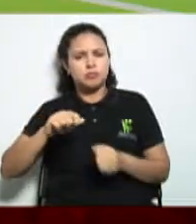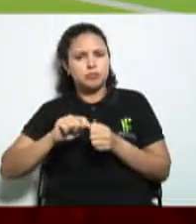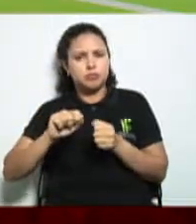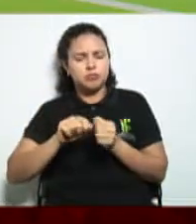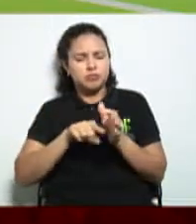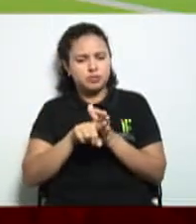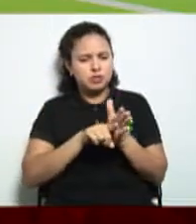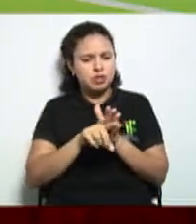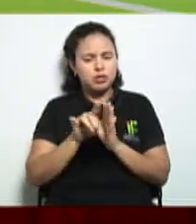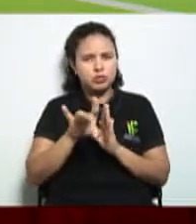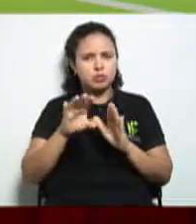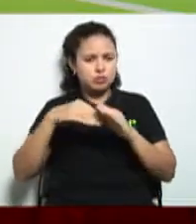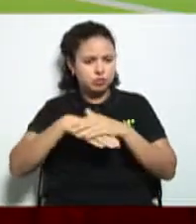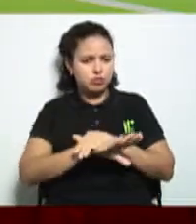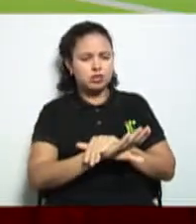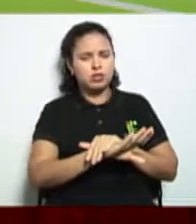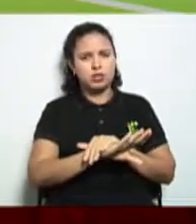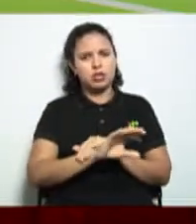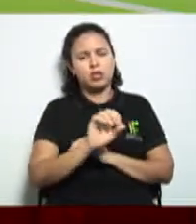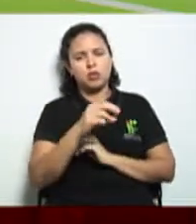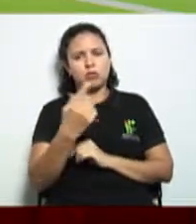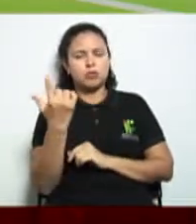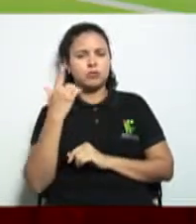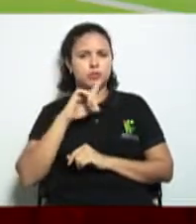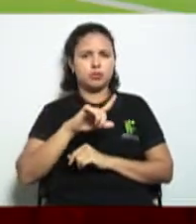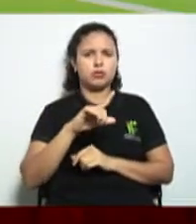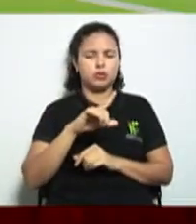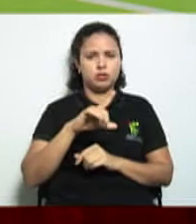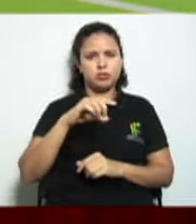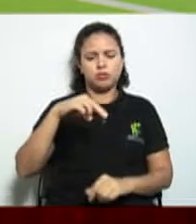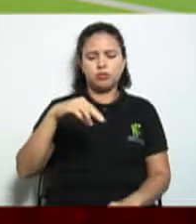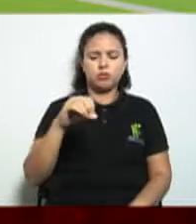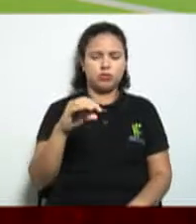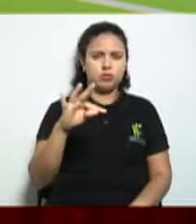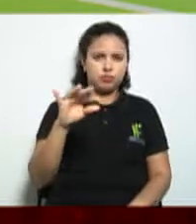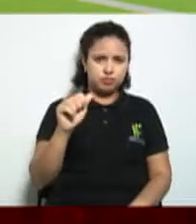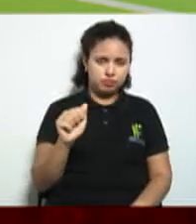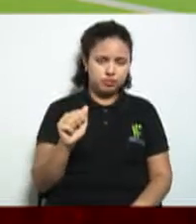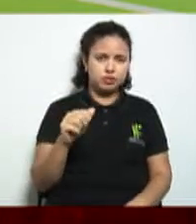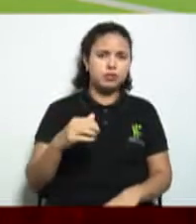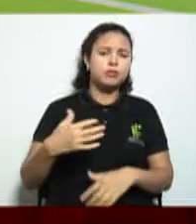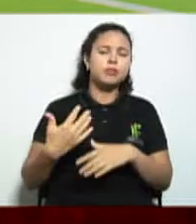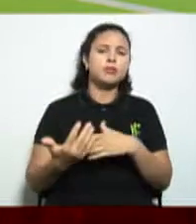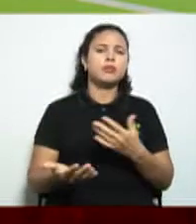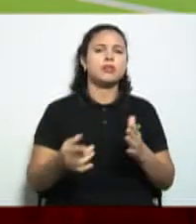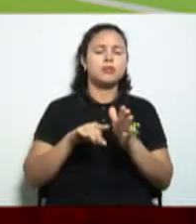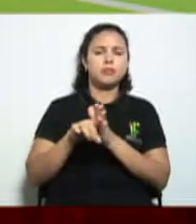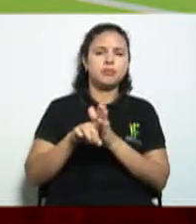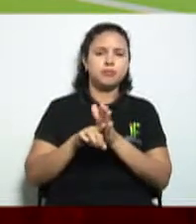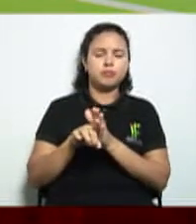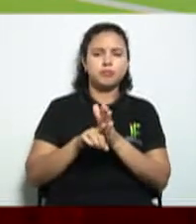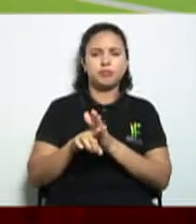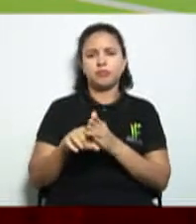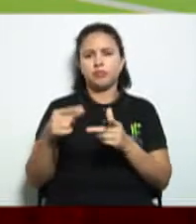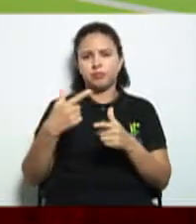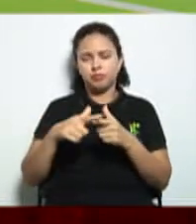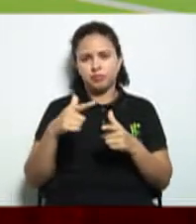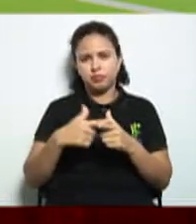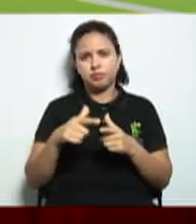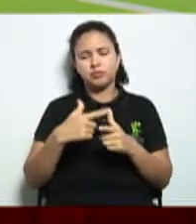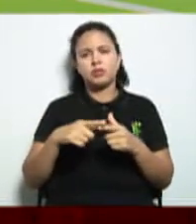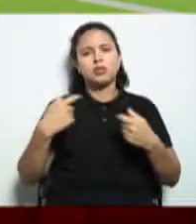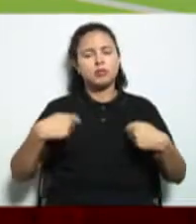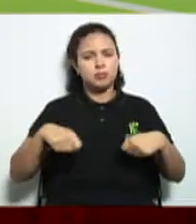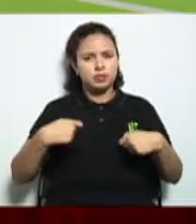na gaveta, né? Só para tirar nota, né? A pesquisa, né? Decorrente desse problema, ela tem que ter